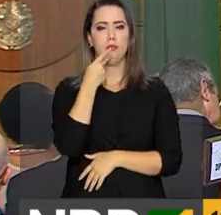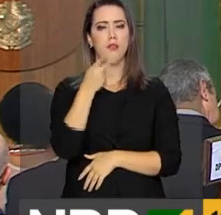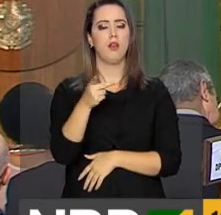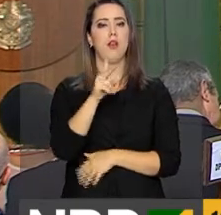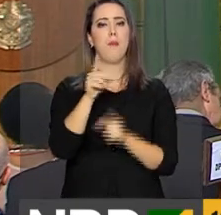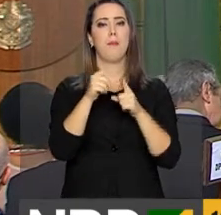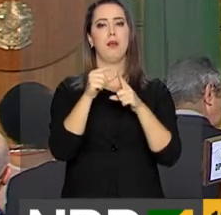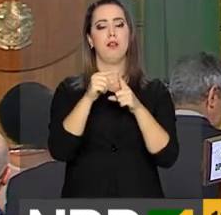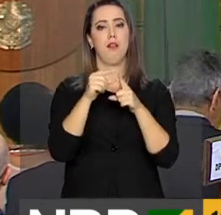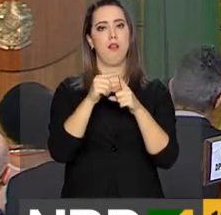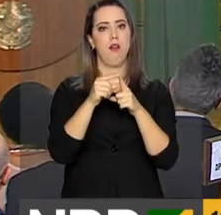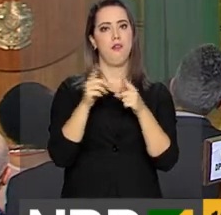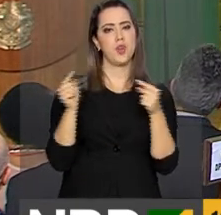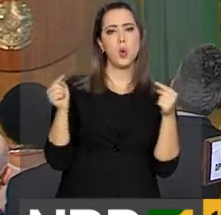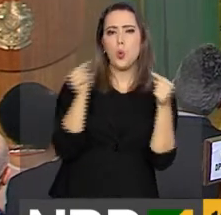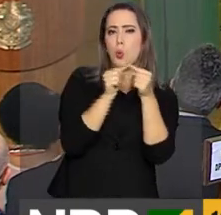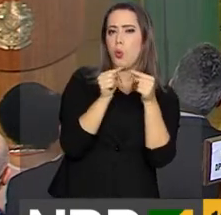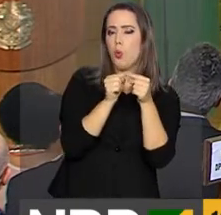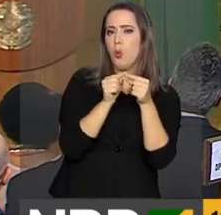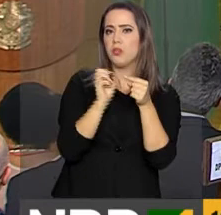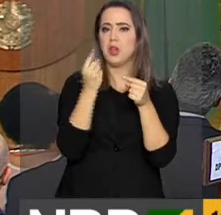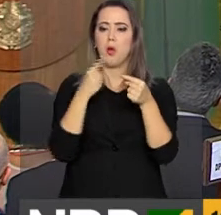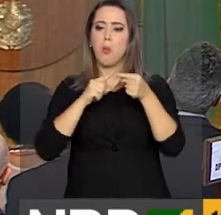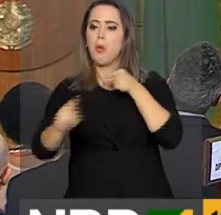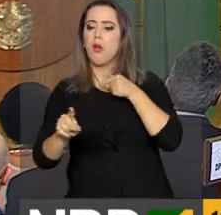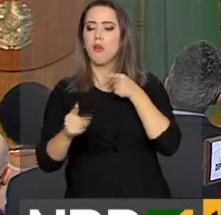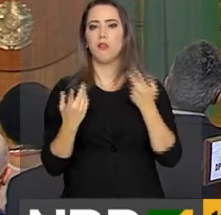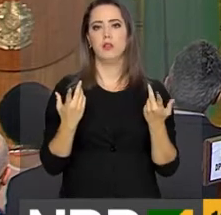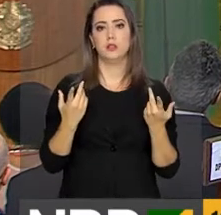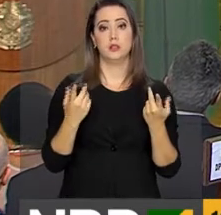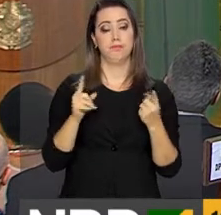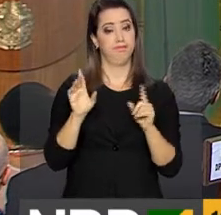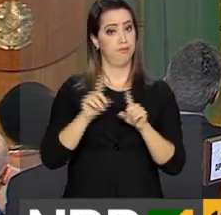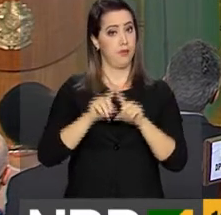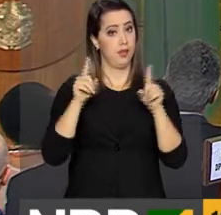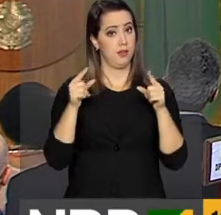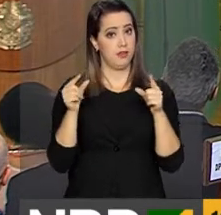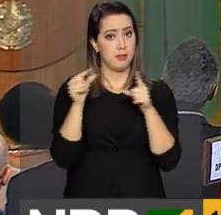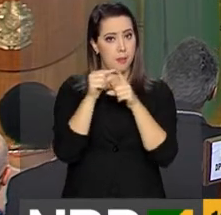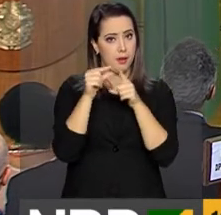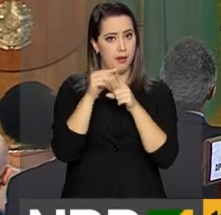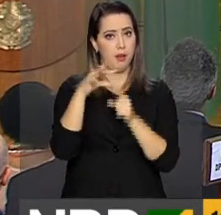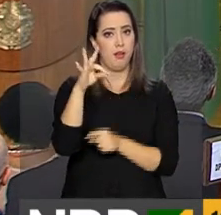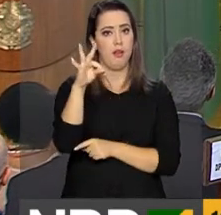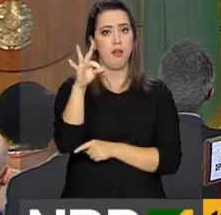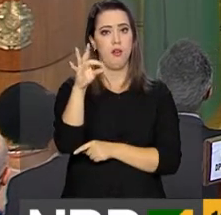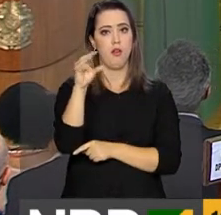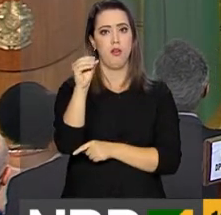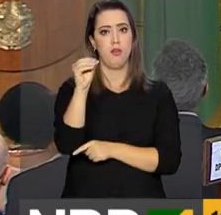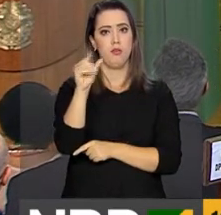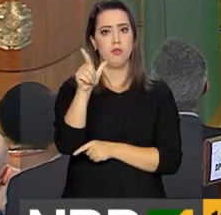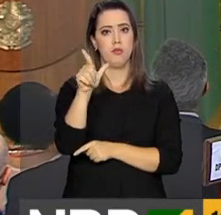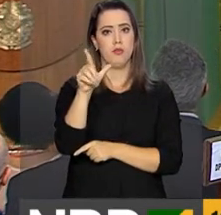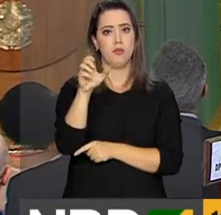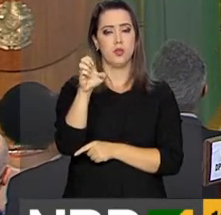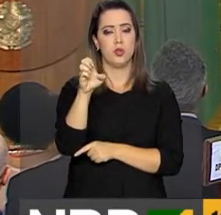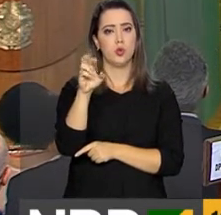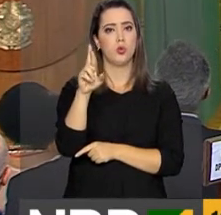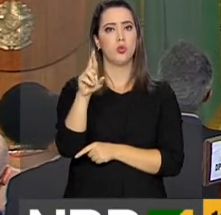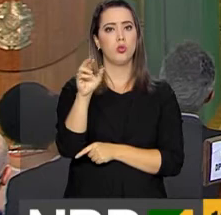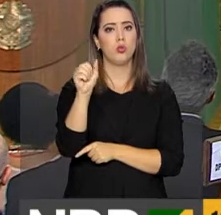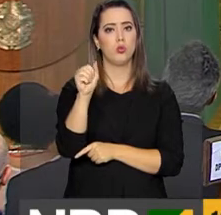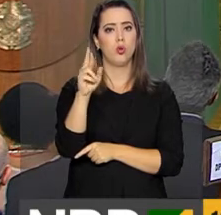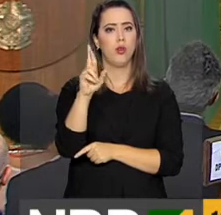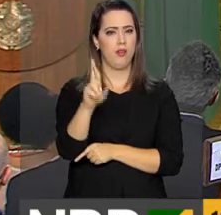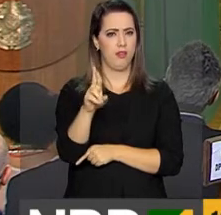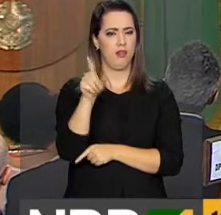tolerar ou intolerar, mas a palavra tolerar, de alguma maneira, significa uma certa discriminação. Se eu tolero alguma